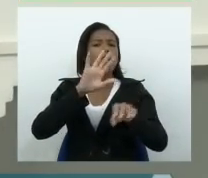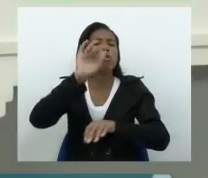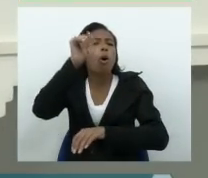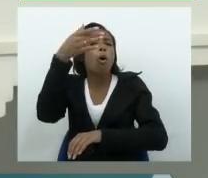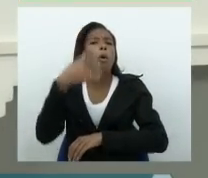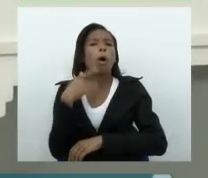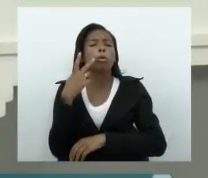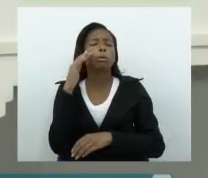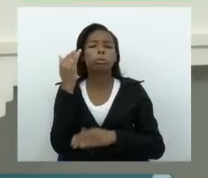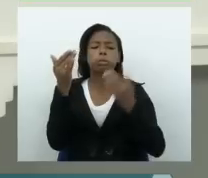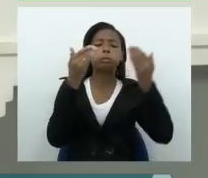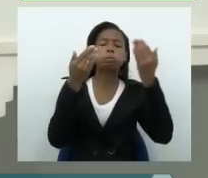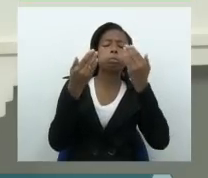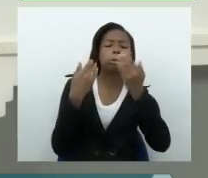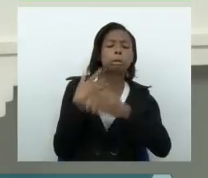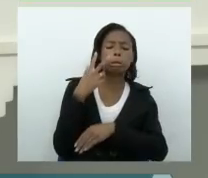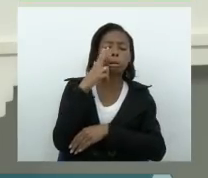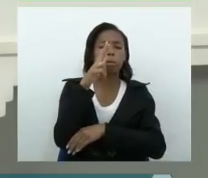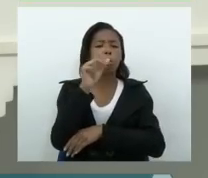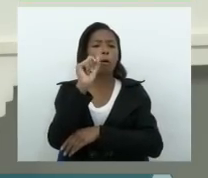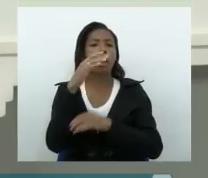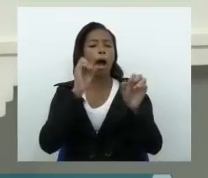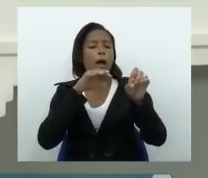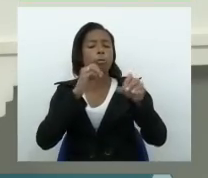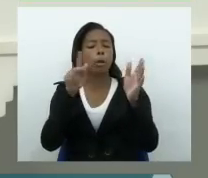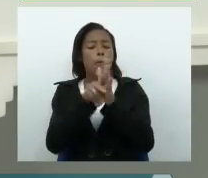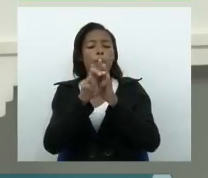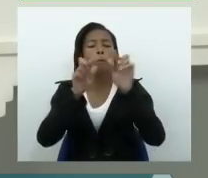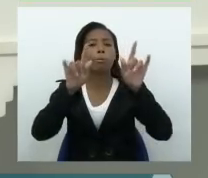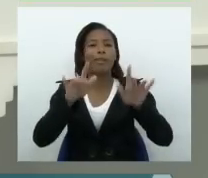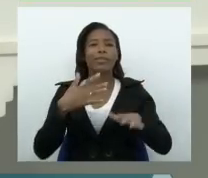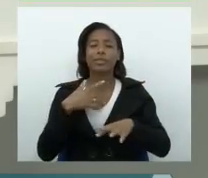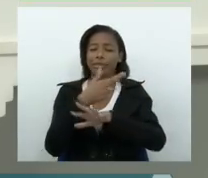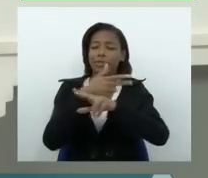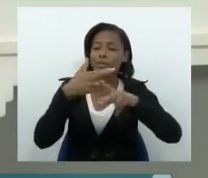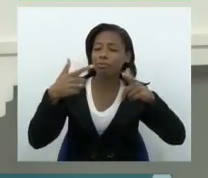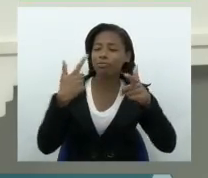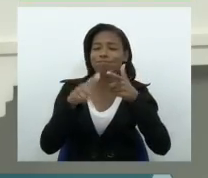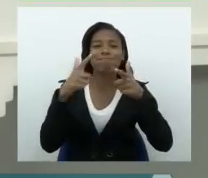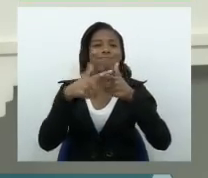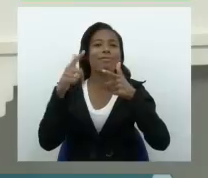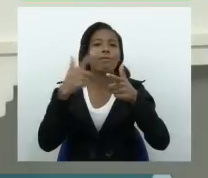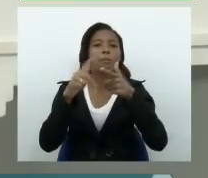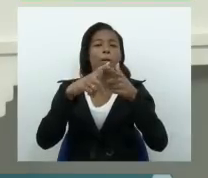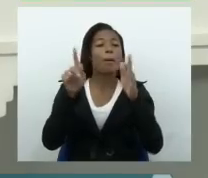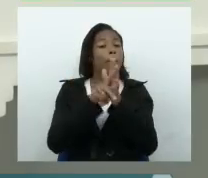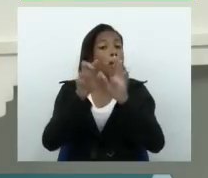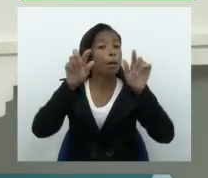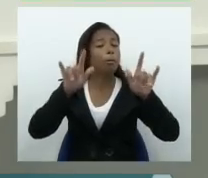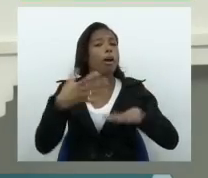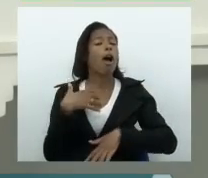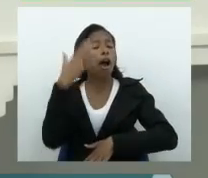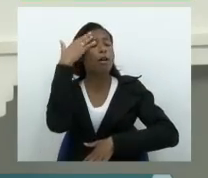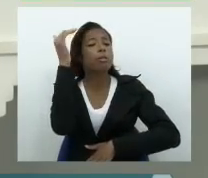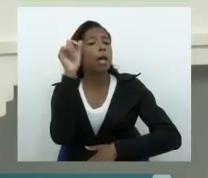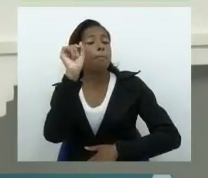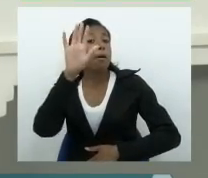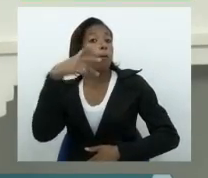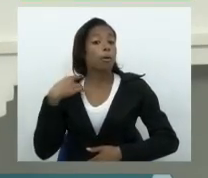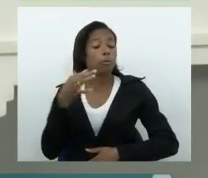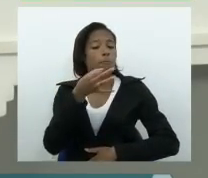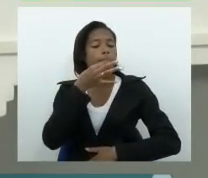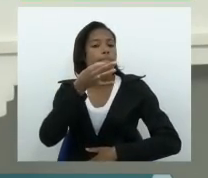senhor avalia a educação em Guarulhos? Nós tivemos contratos polêmicos, realmente, em Guarulhos. Eu quero saber qual a sua